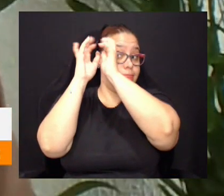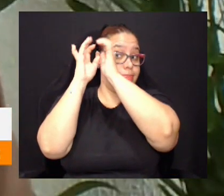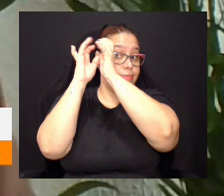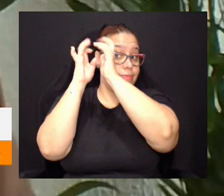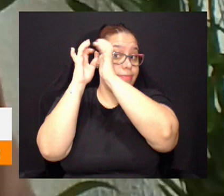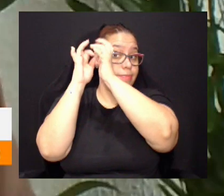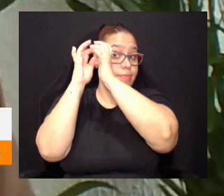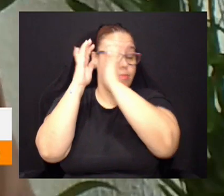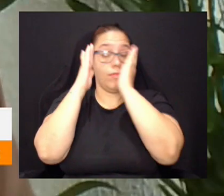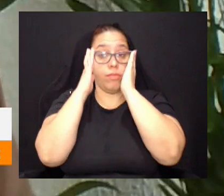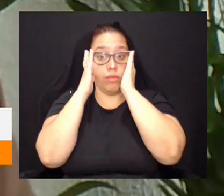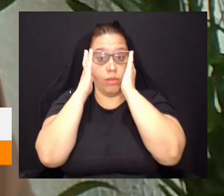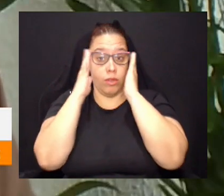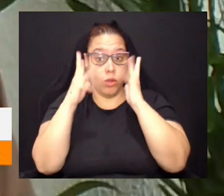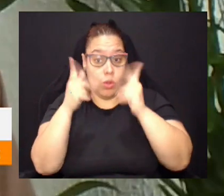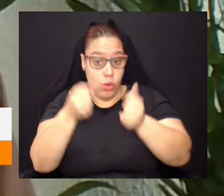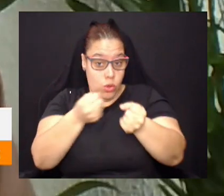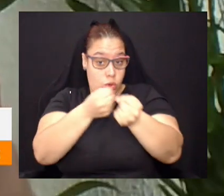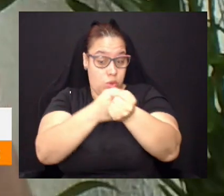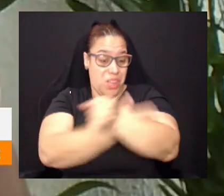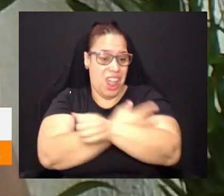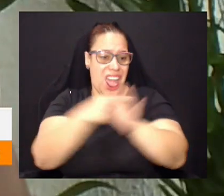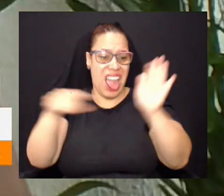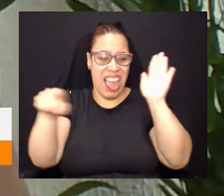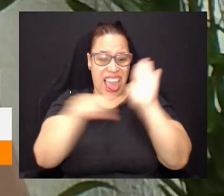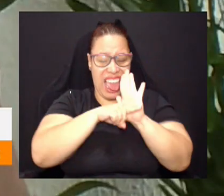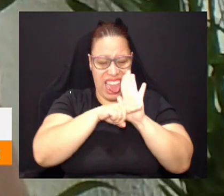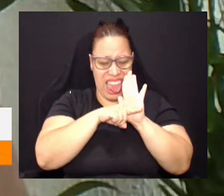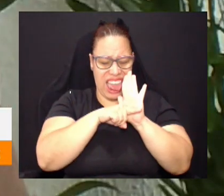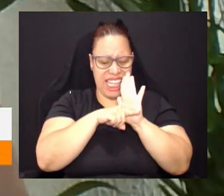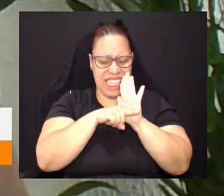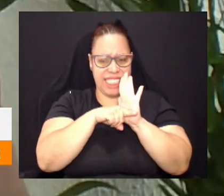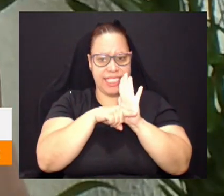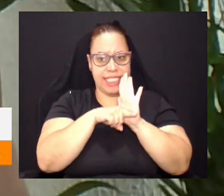todas essas emoções negativas, elas fiquem